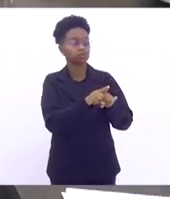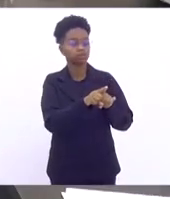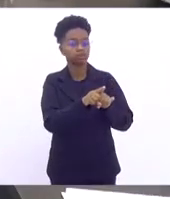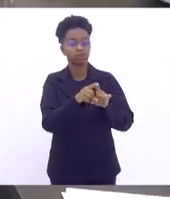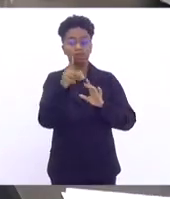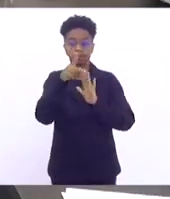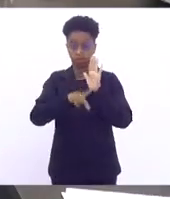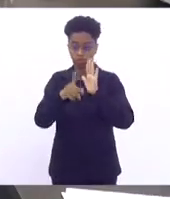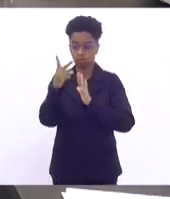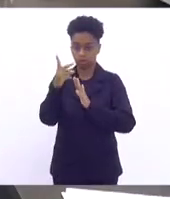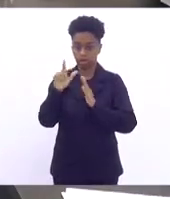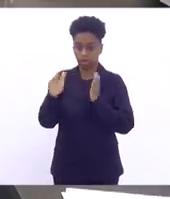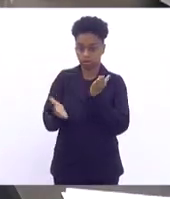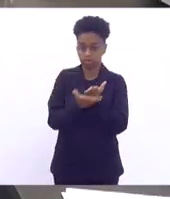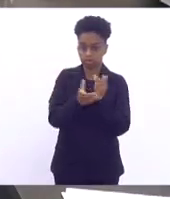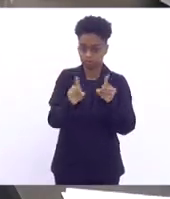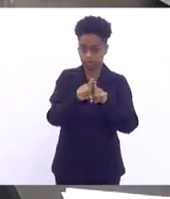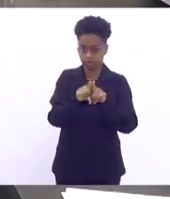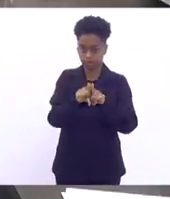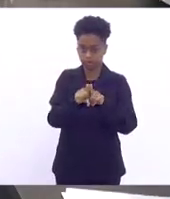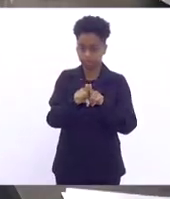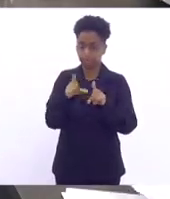pautação também